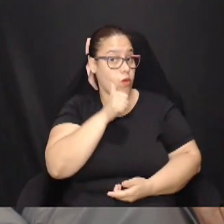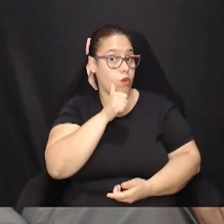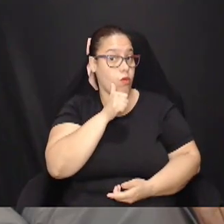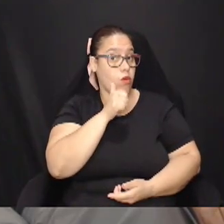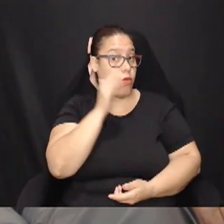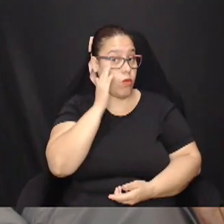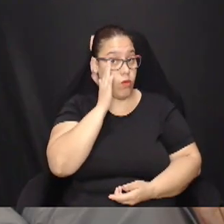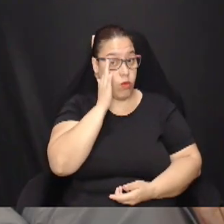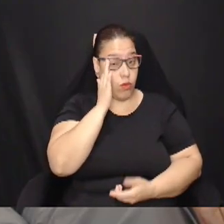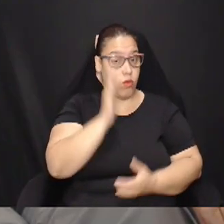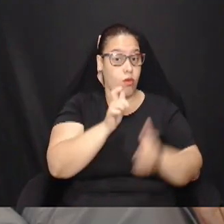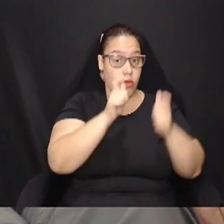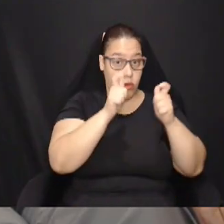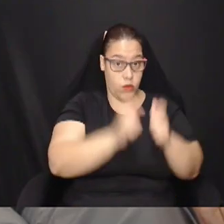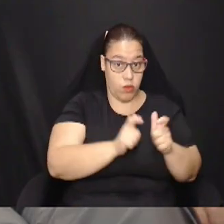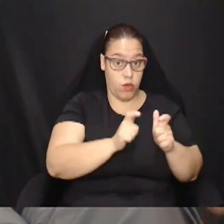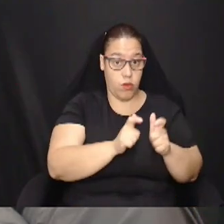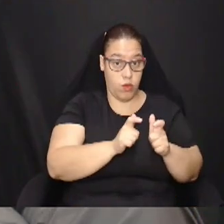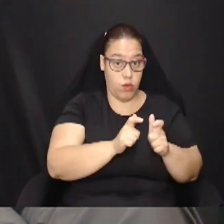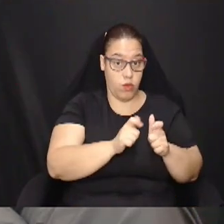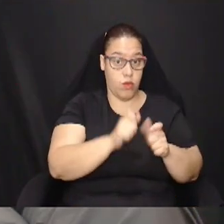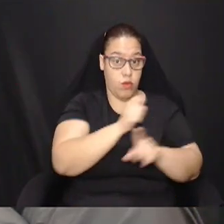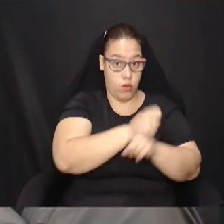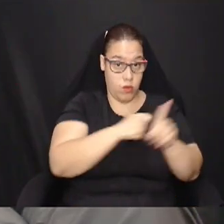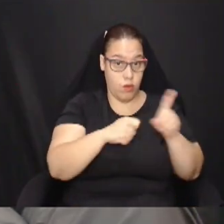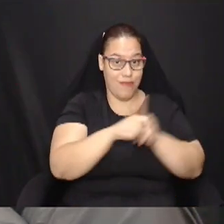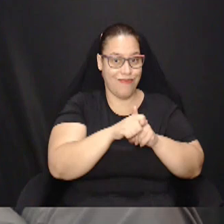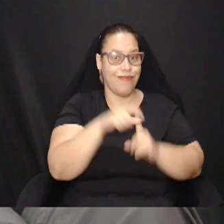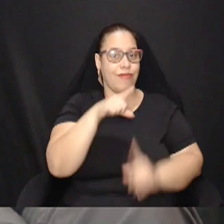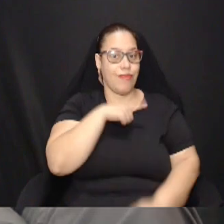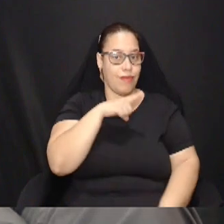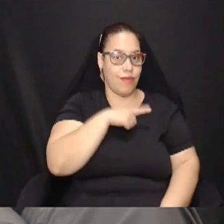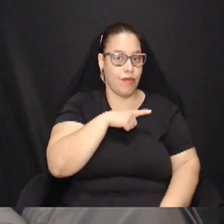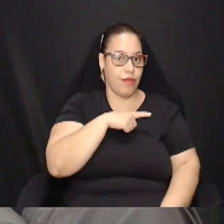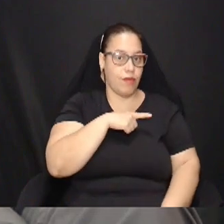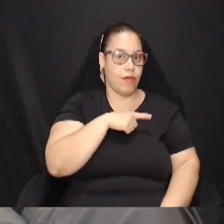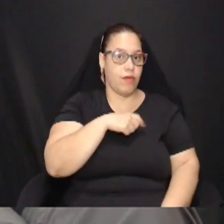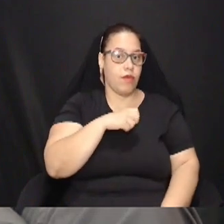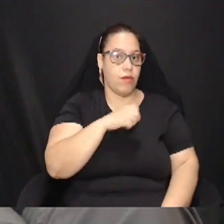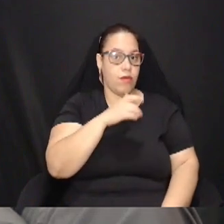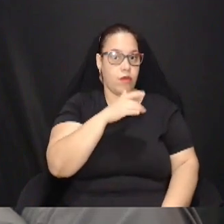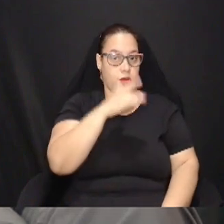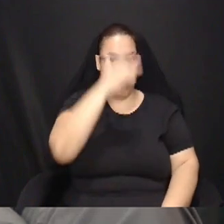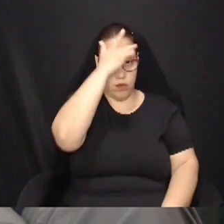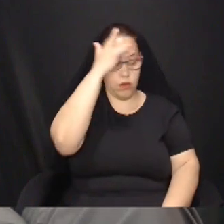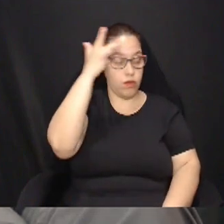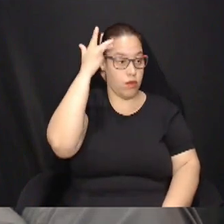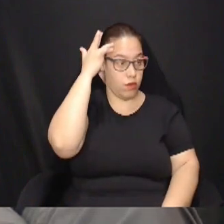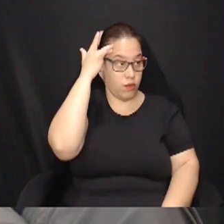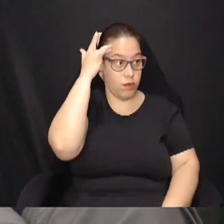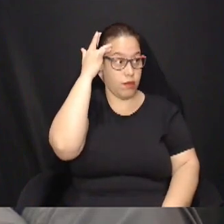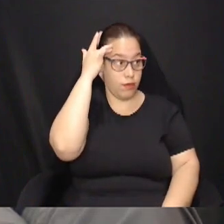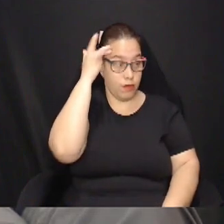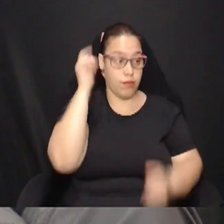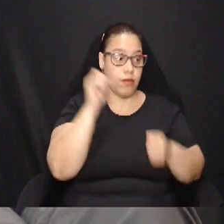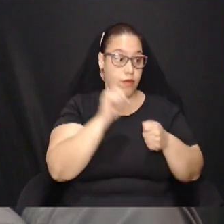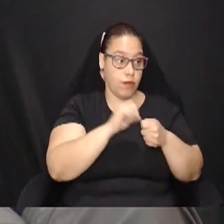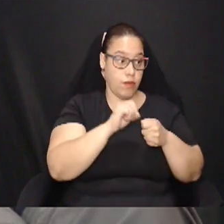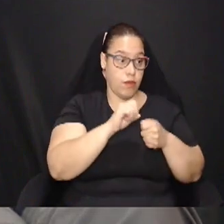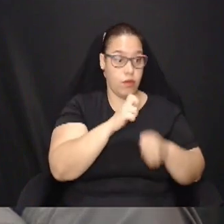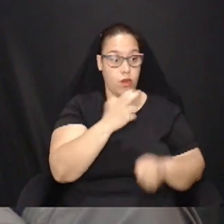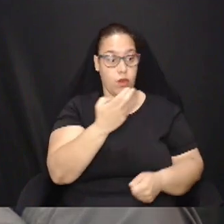lugar socioeconômico para que esse acesso seja, assim como a saúde mental, né, seja feito, ou das